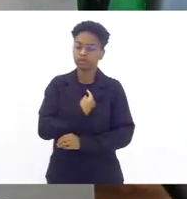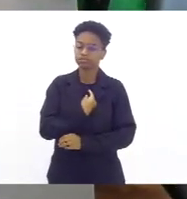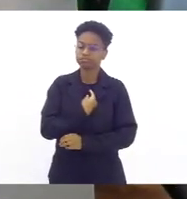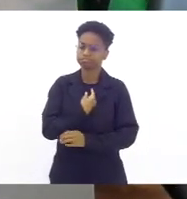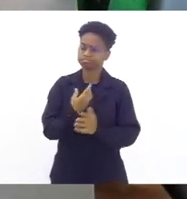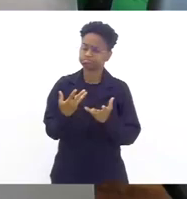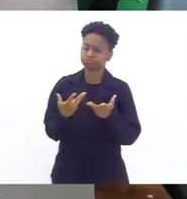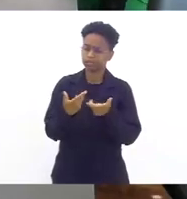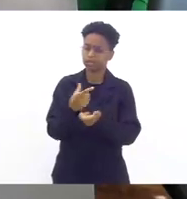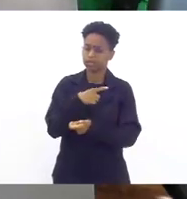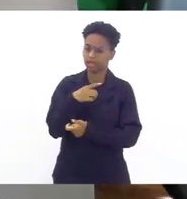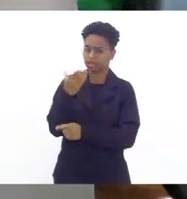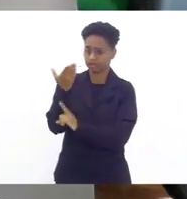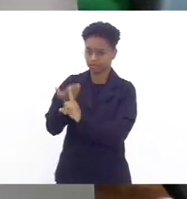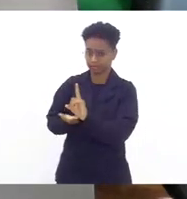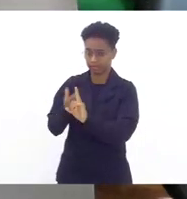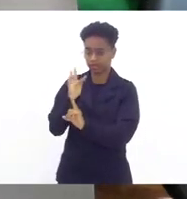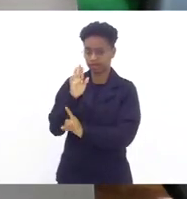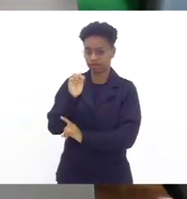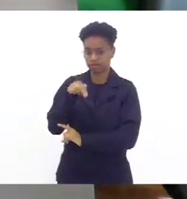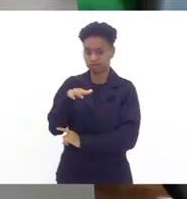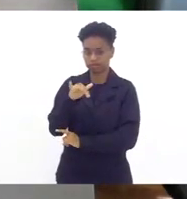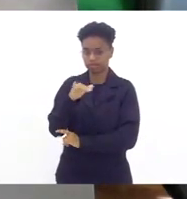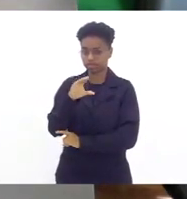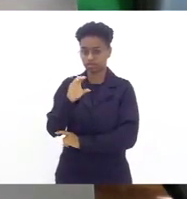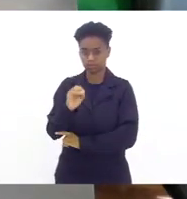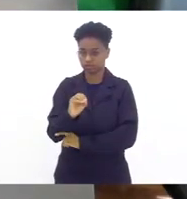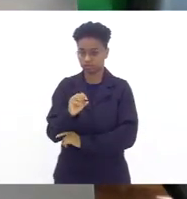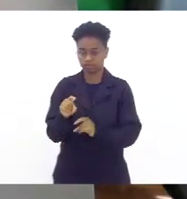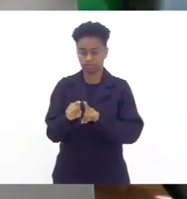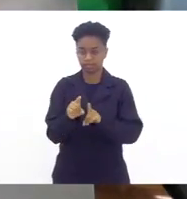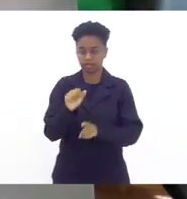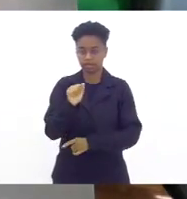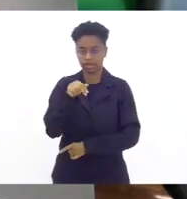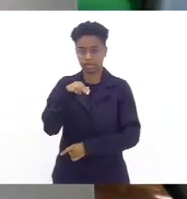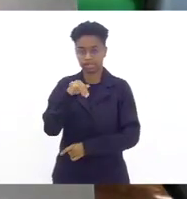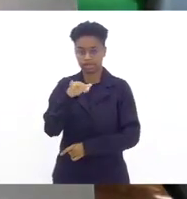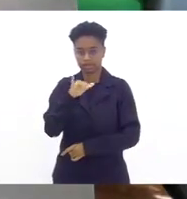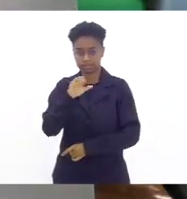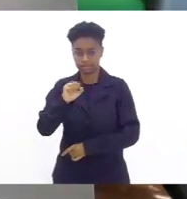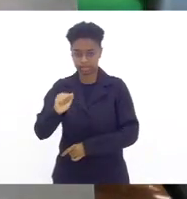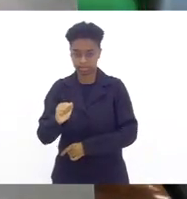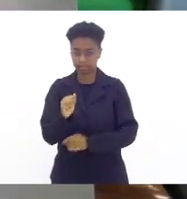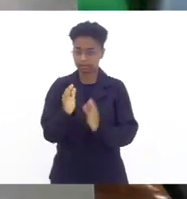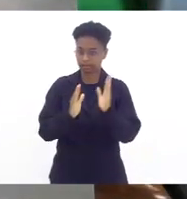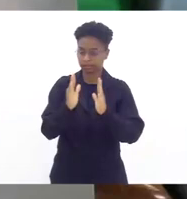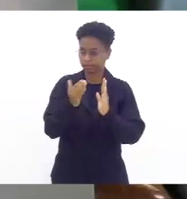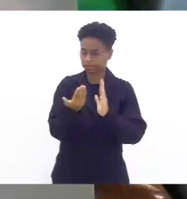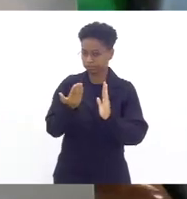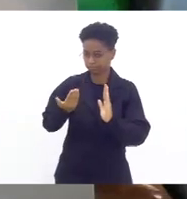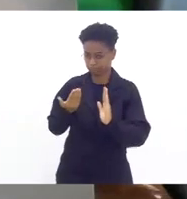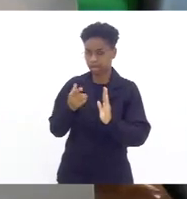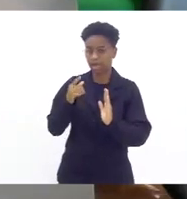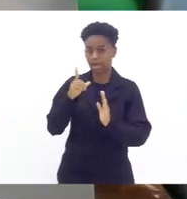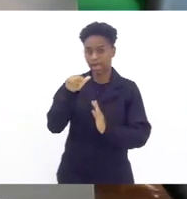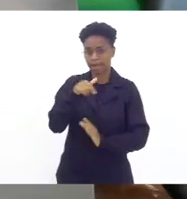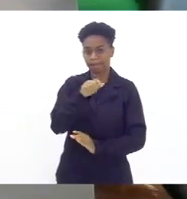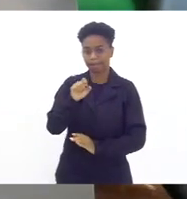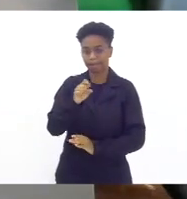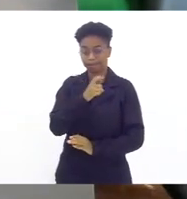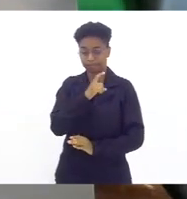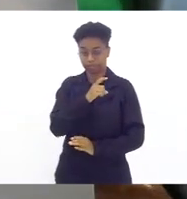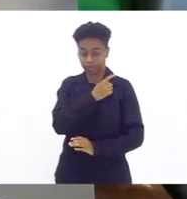Francisco Neto a doutora Nísia que até pouco tempo era presidente da Fiocruz